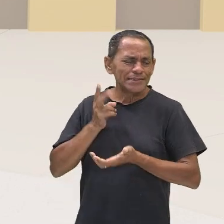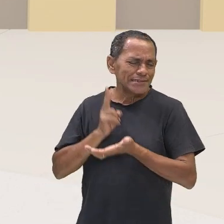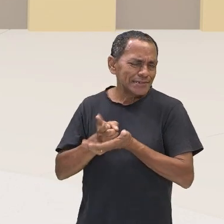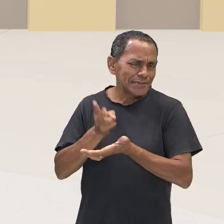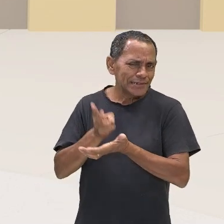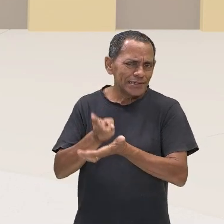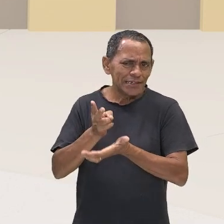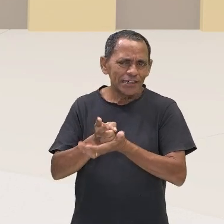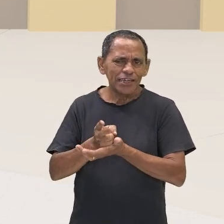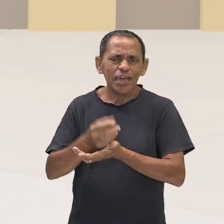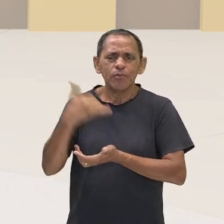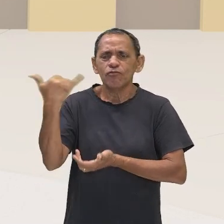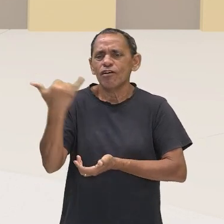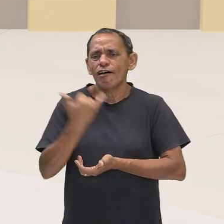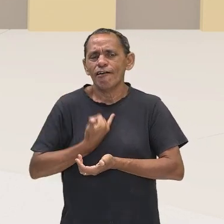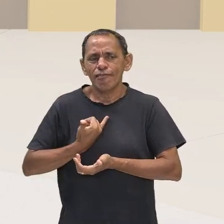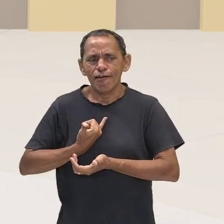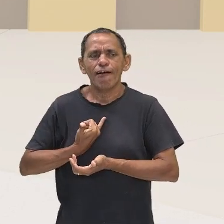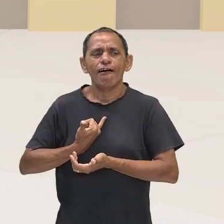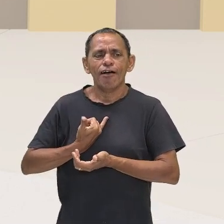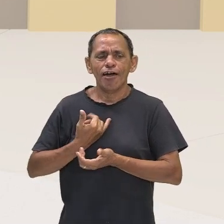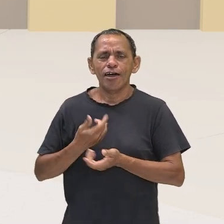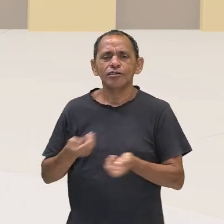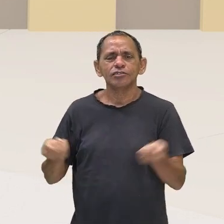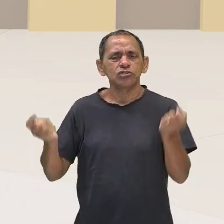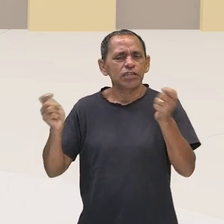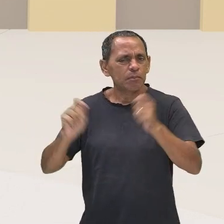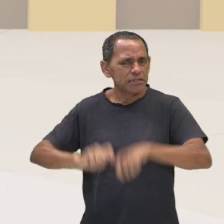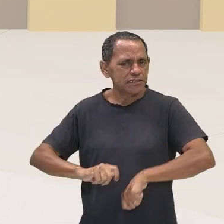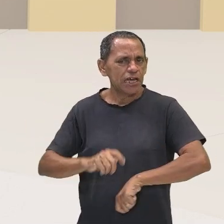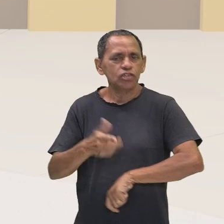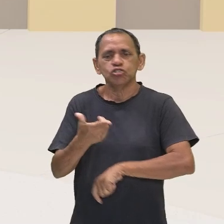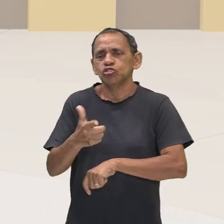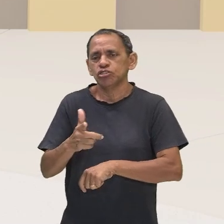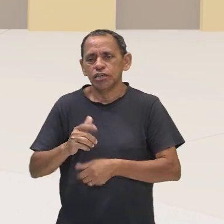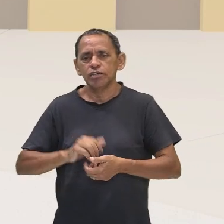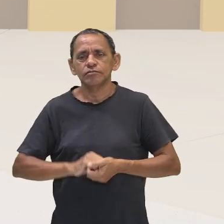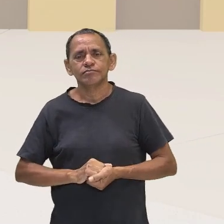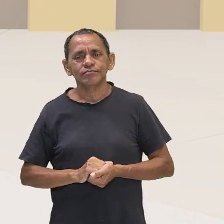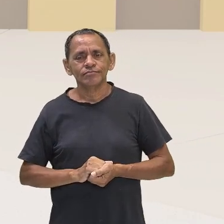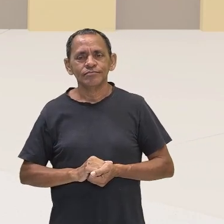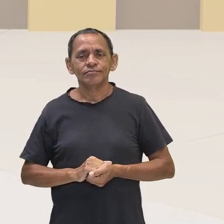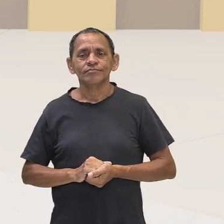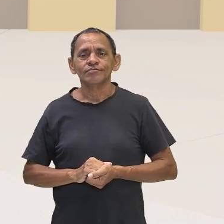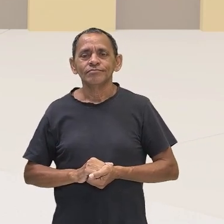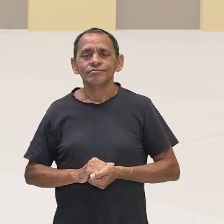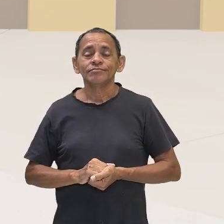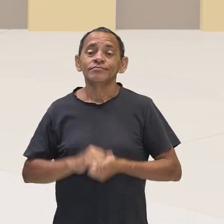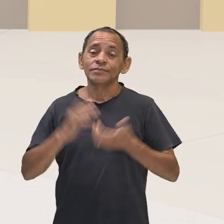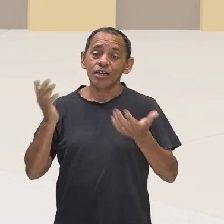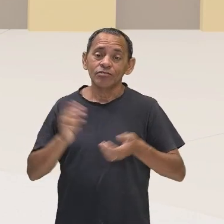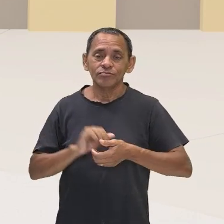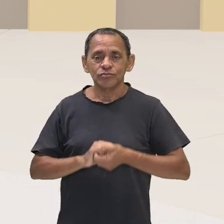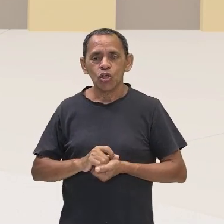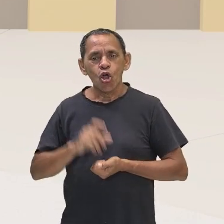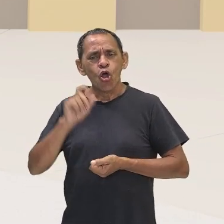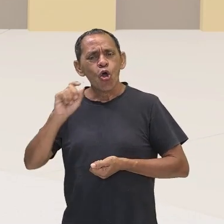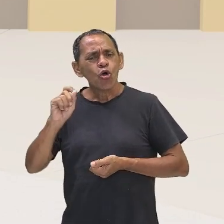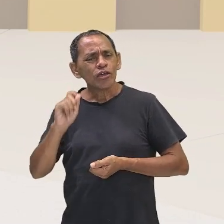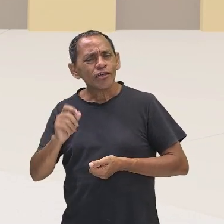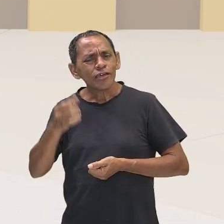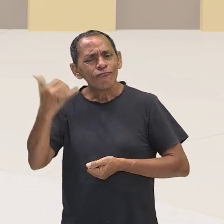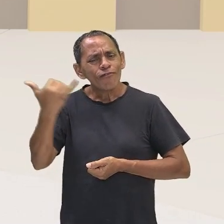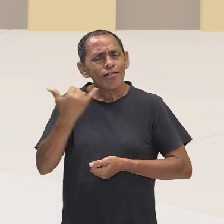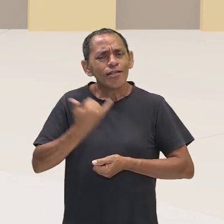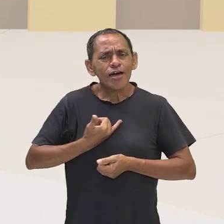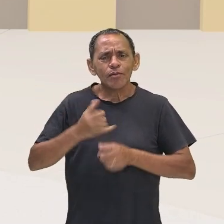e incapaz. Me disseram. Não é o que você é só o que falaram. E o que falaram a partir do autoconhecimento